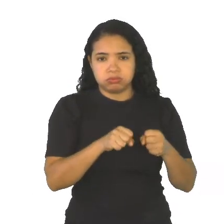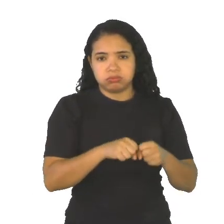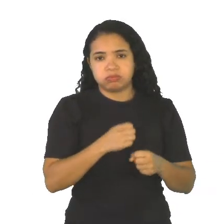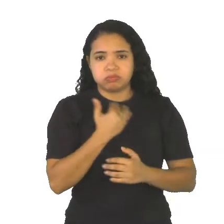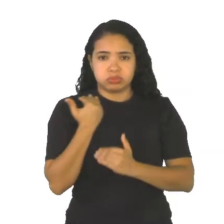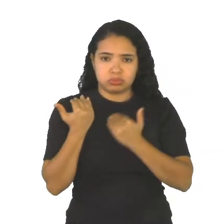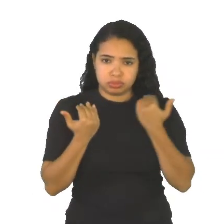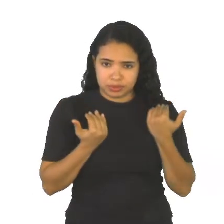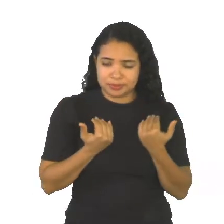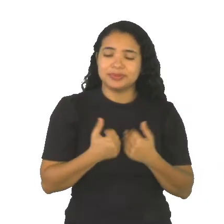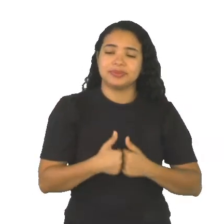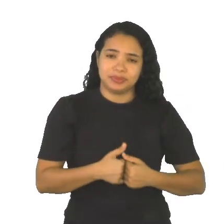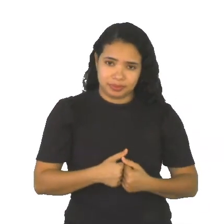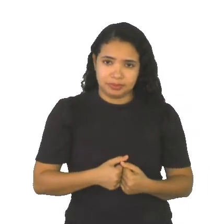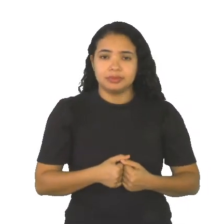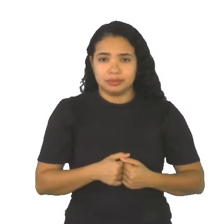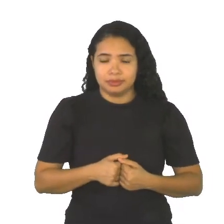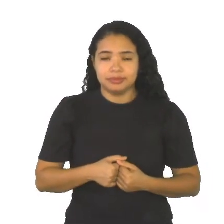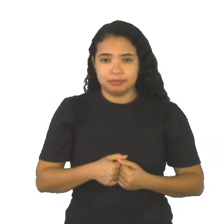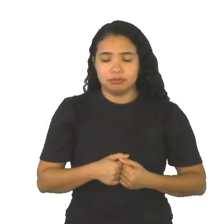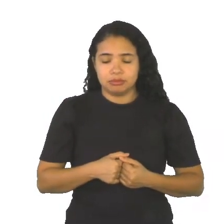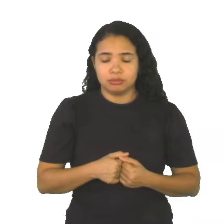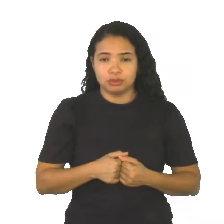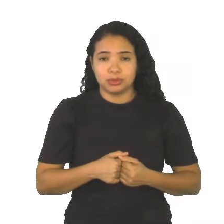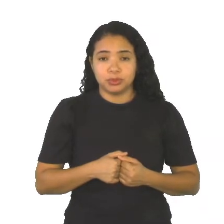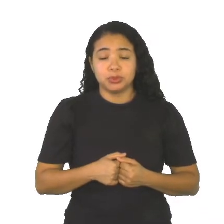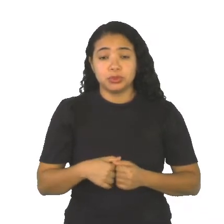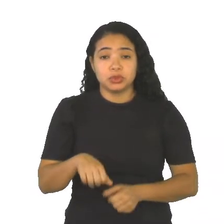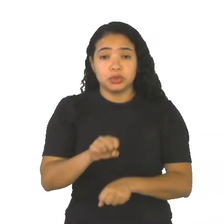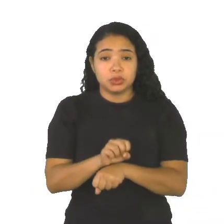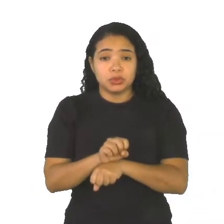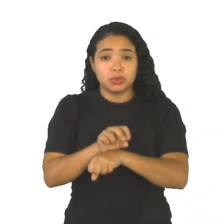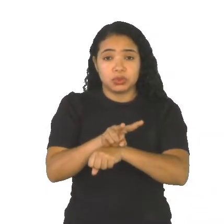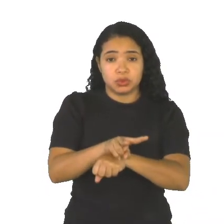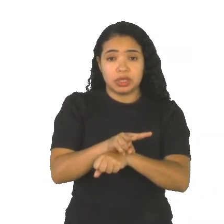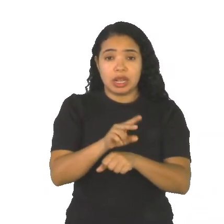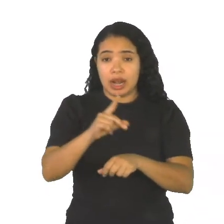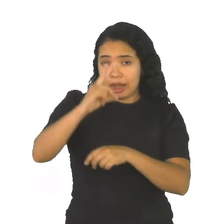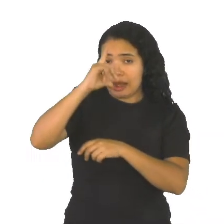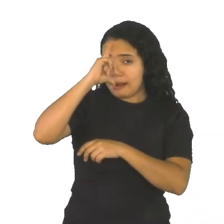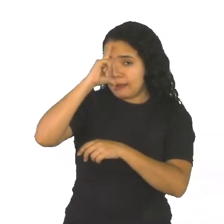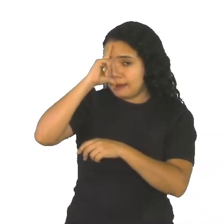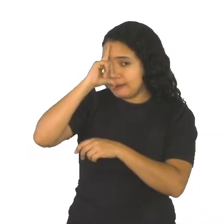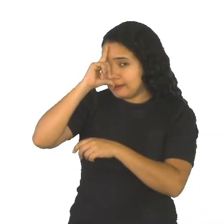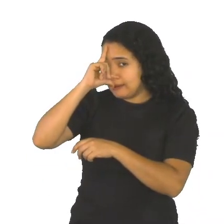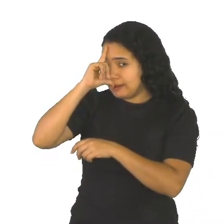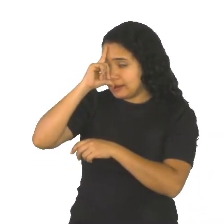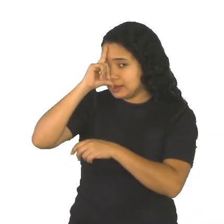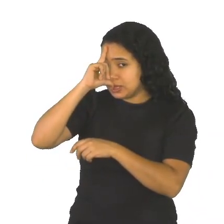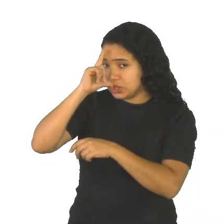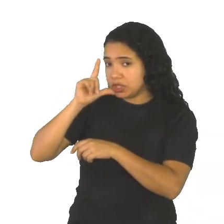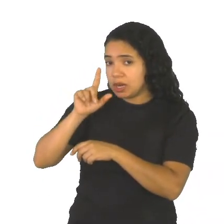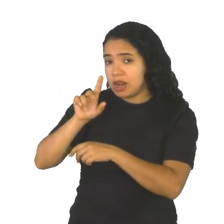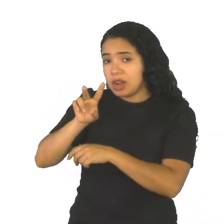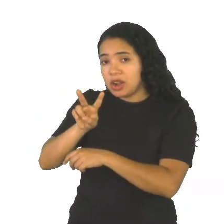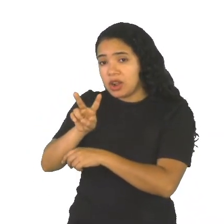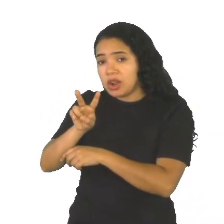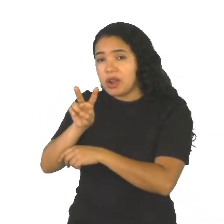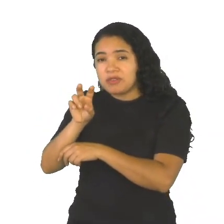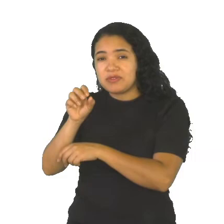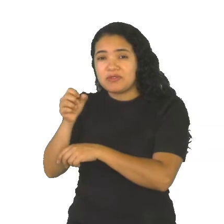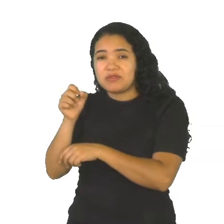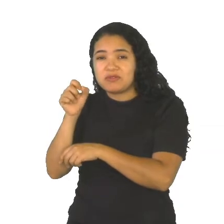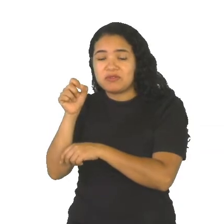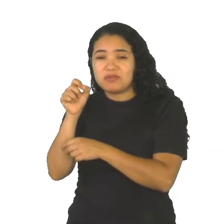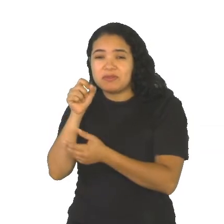ali, certo? E sendo eliminados. O vírus vem da palavra latina, que significa veneno ou líquido viscoso.